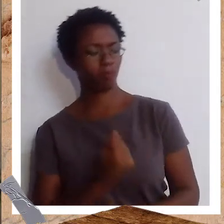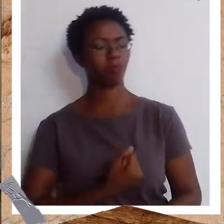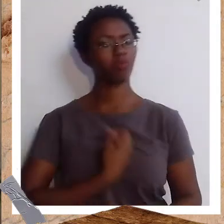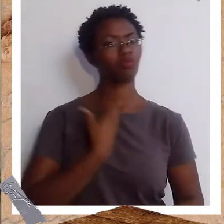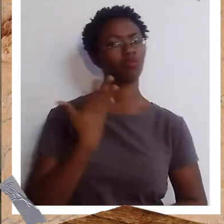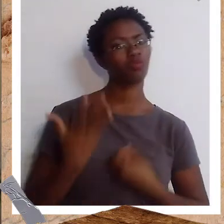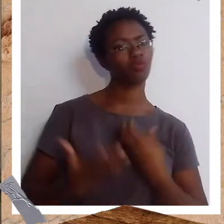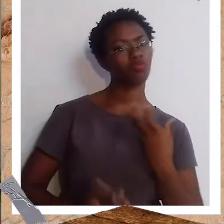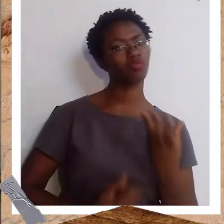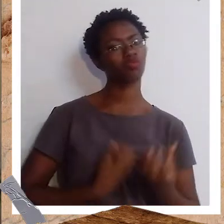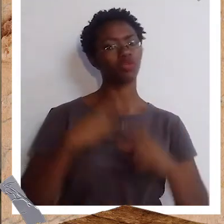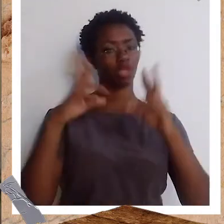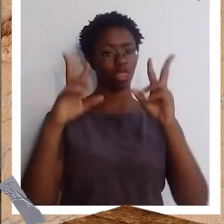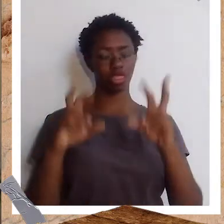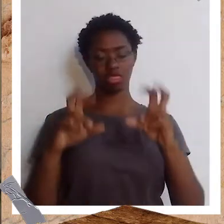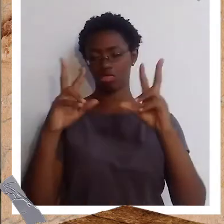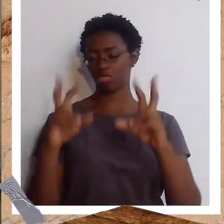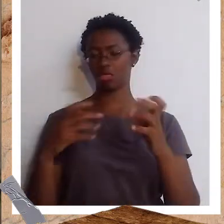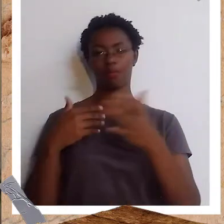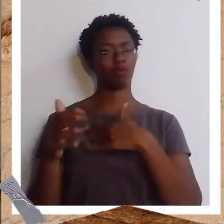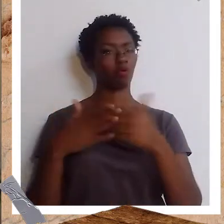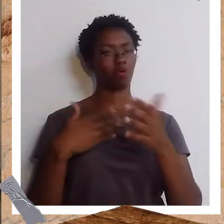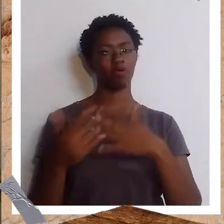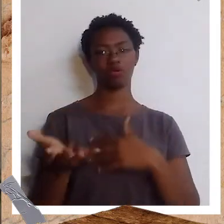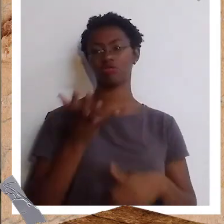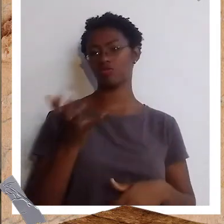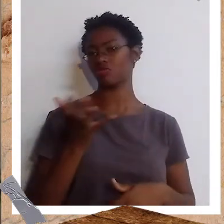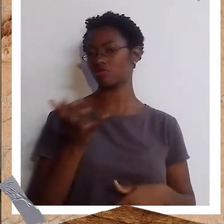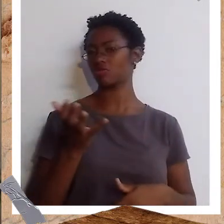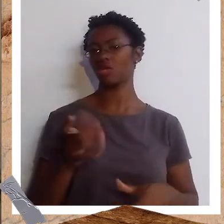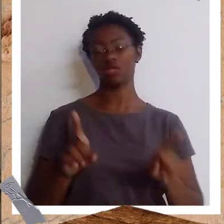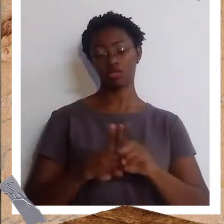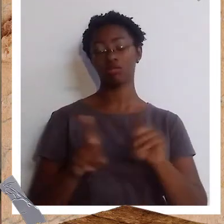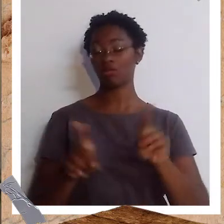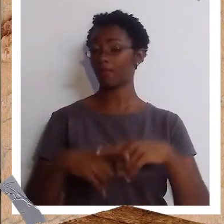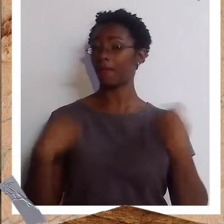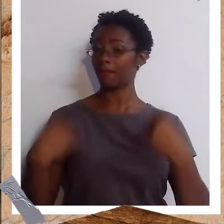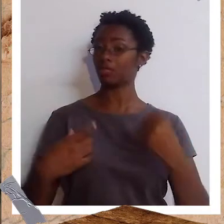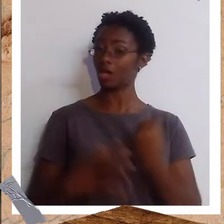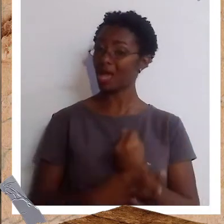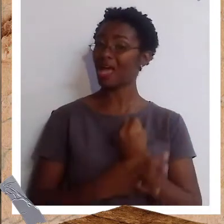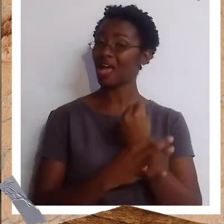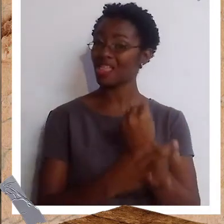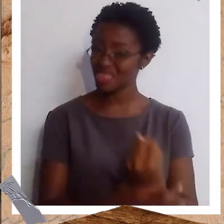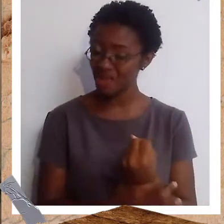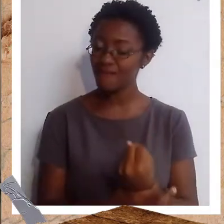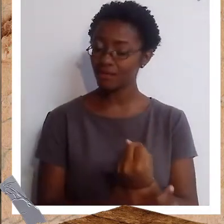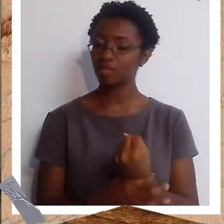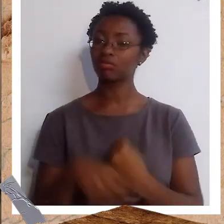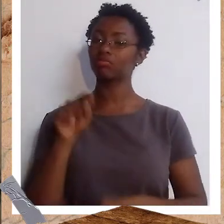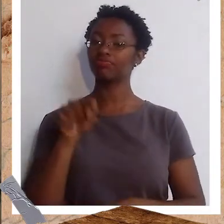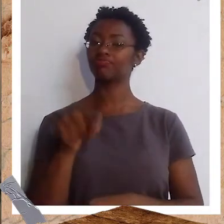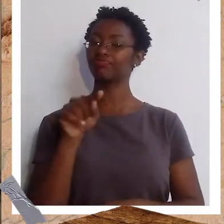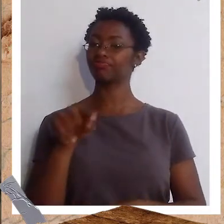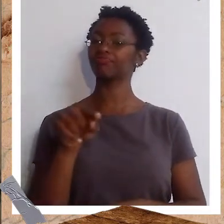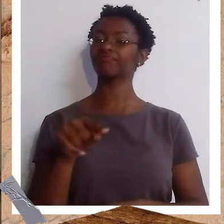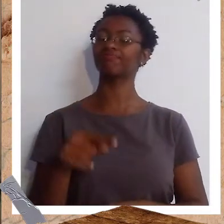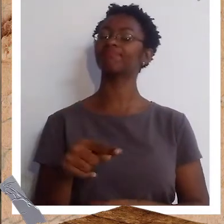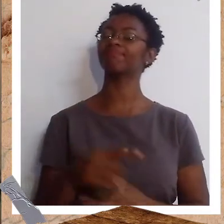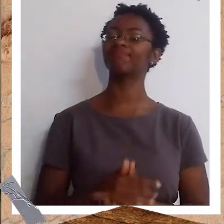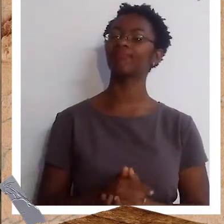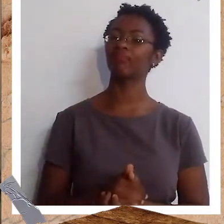poesia, os temas que lhe derem nas telhas, né? E a garantia dessa diversidade, a garantia da possibilidade